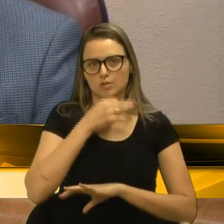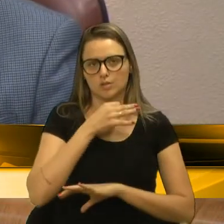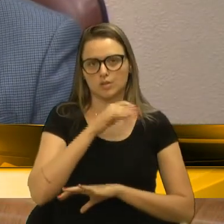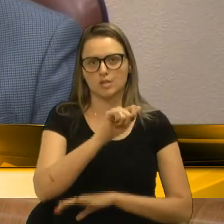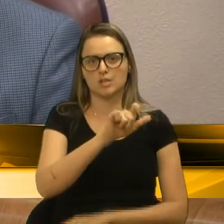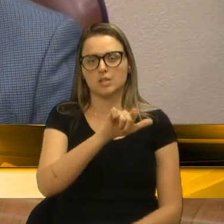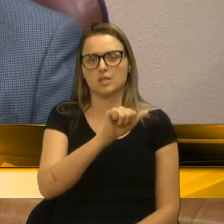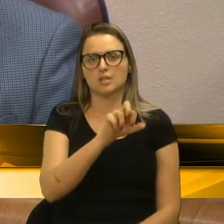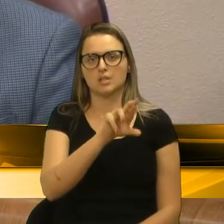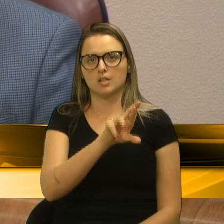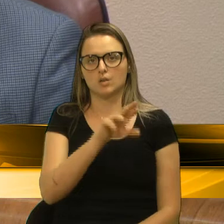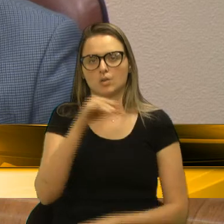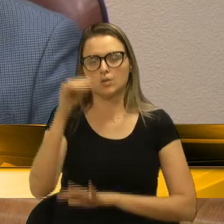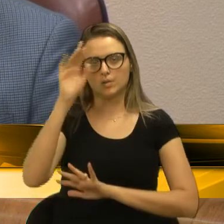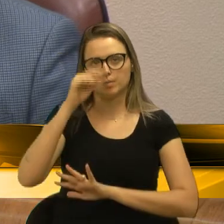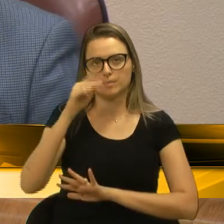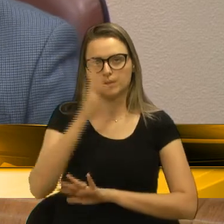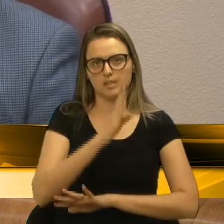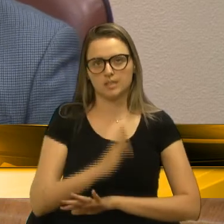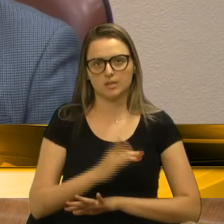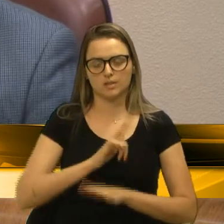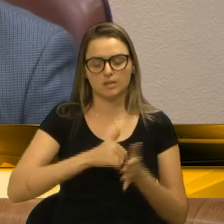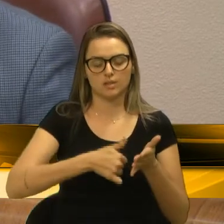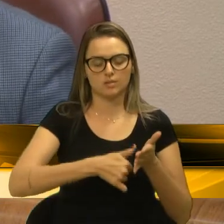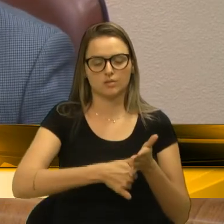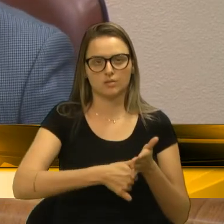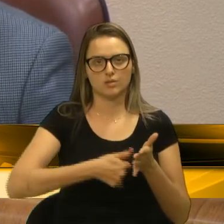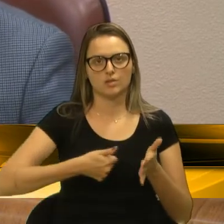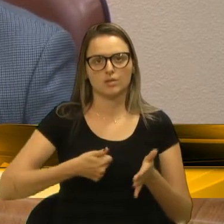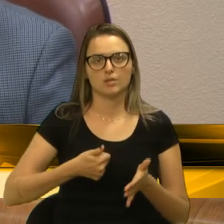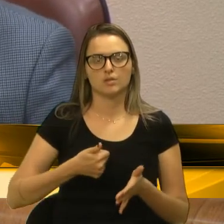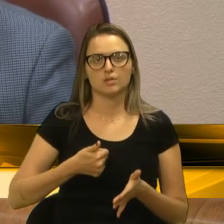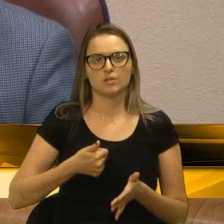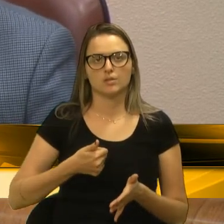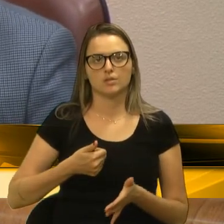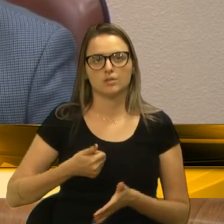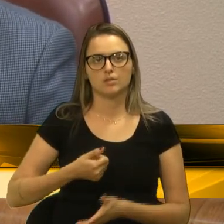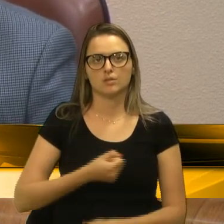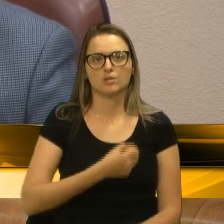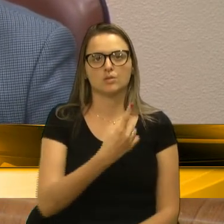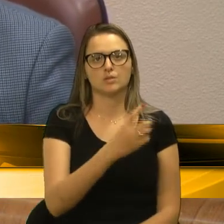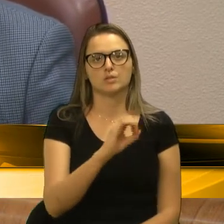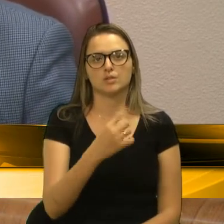Correia Barbosa, brasileiro chapeador, portador de documento de identidade,